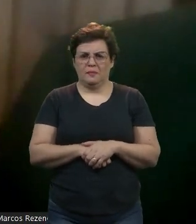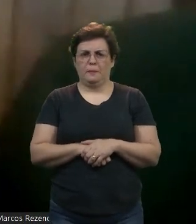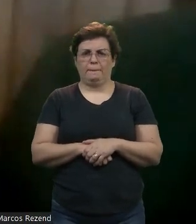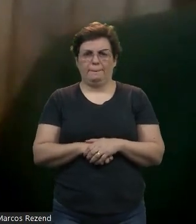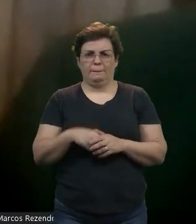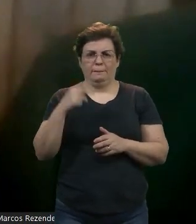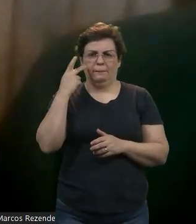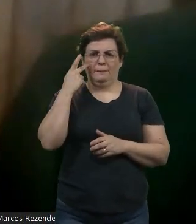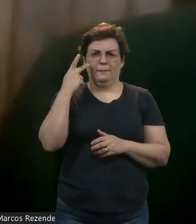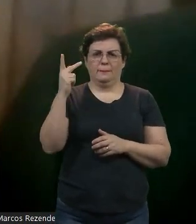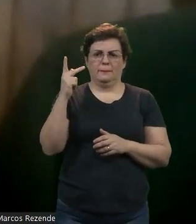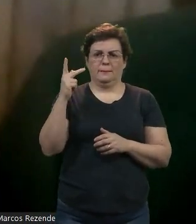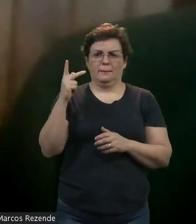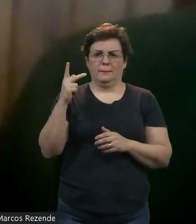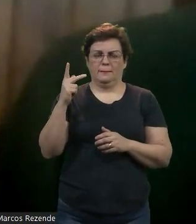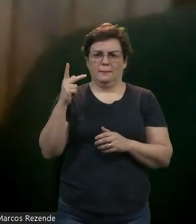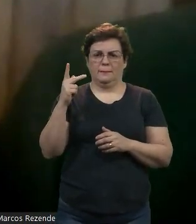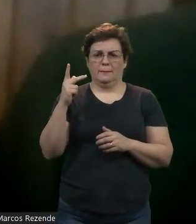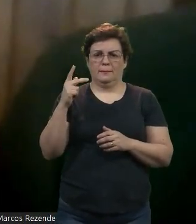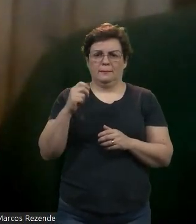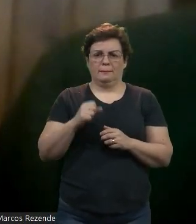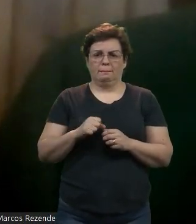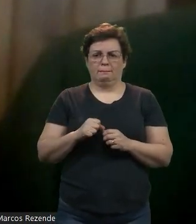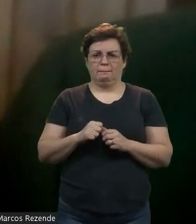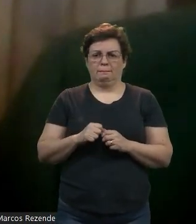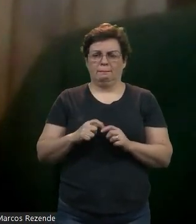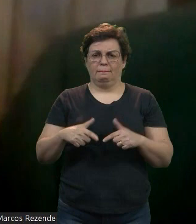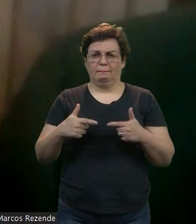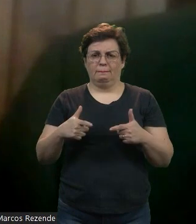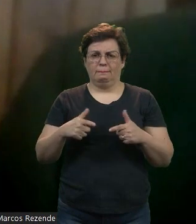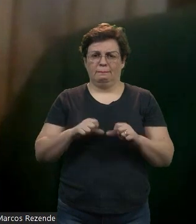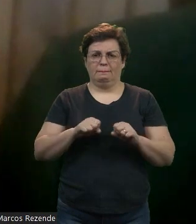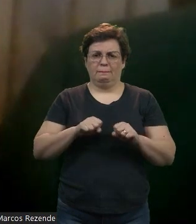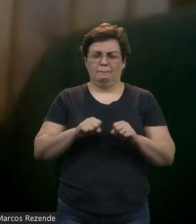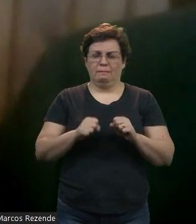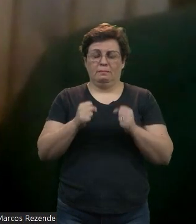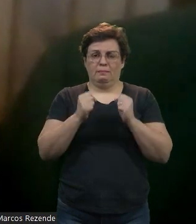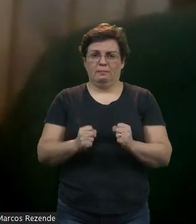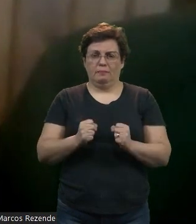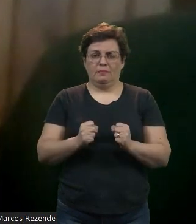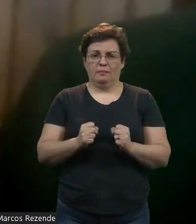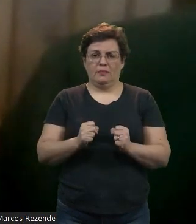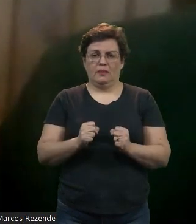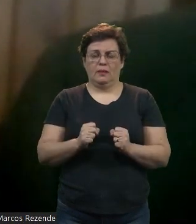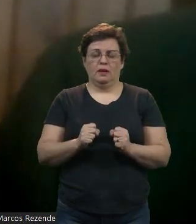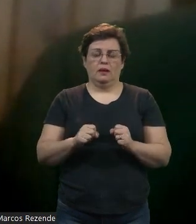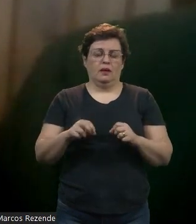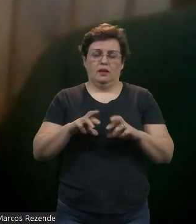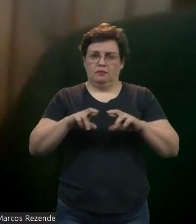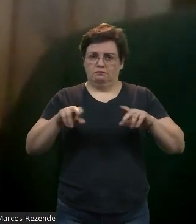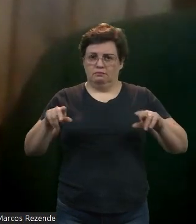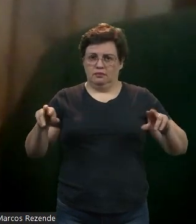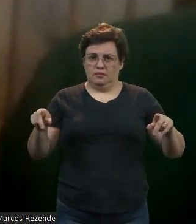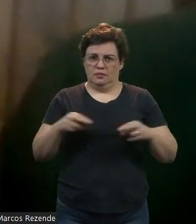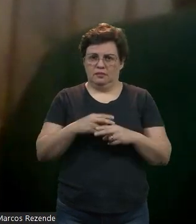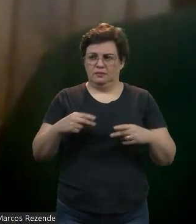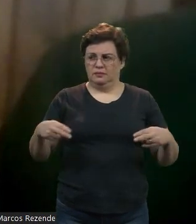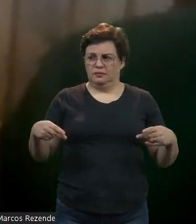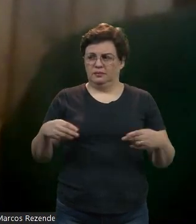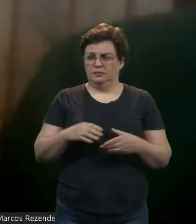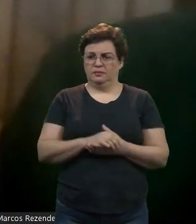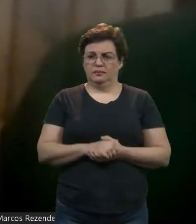poder ou por prática de conduta vedada, artigo 1º, inciso 1, alíneas D, J, da